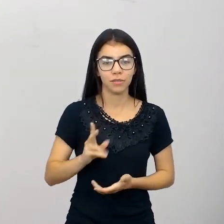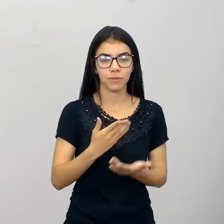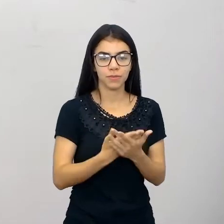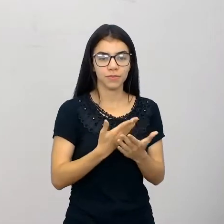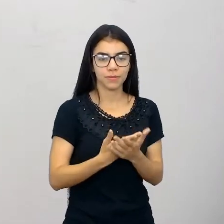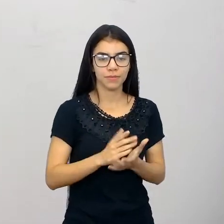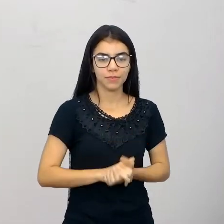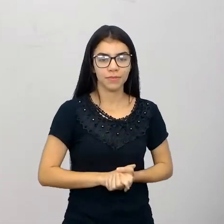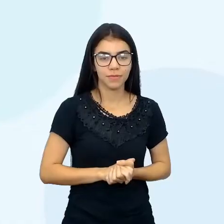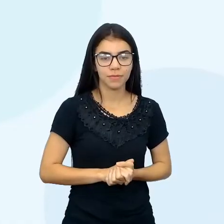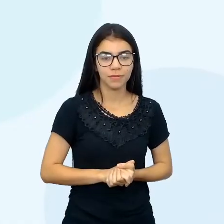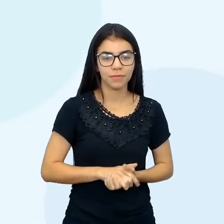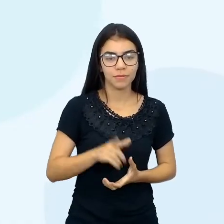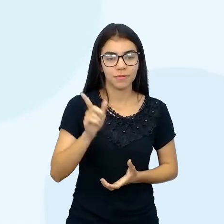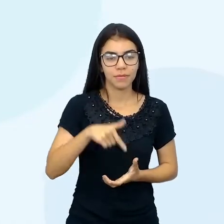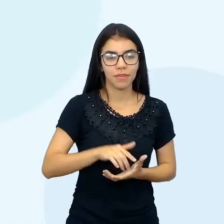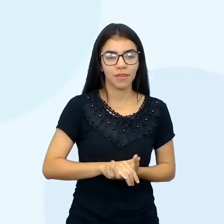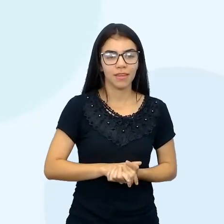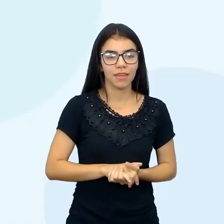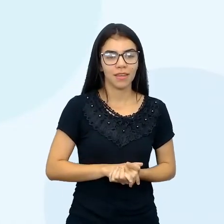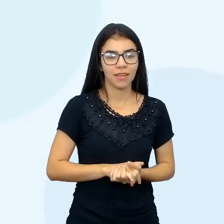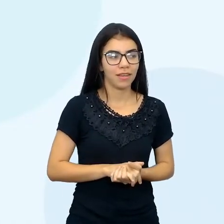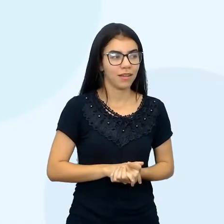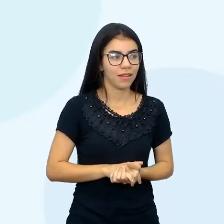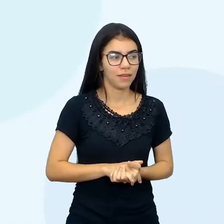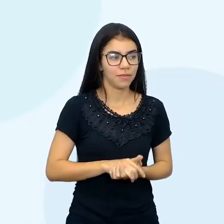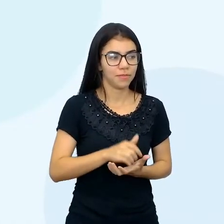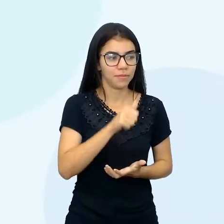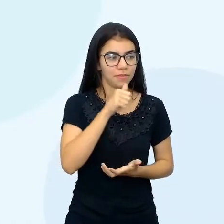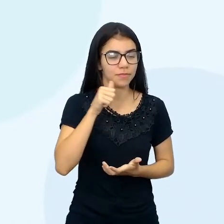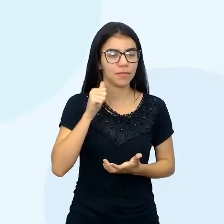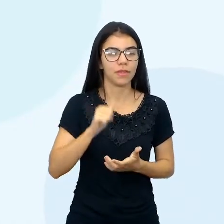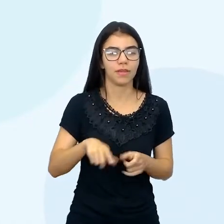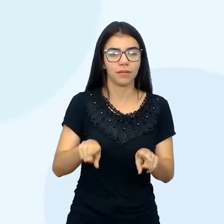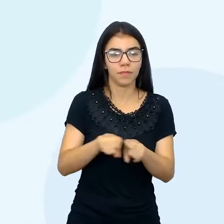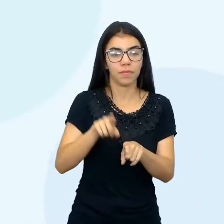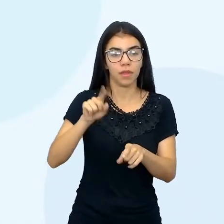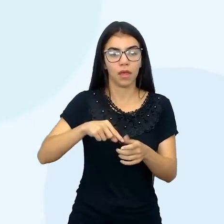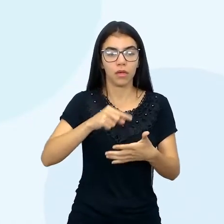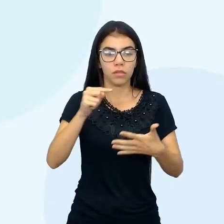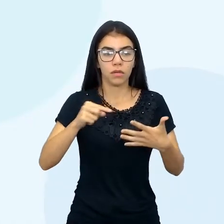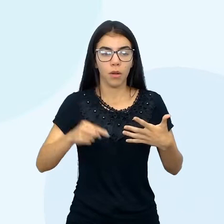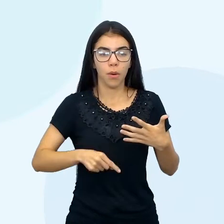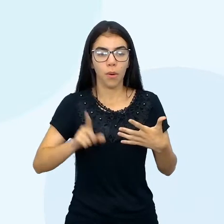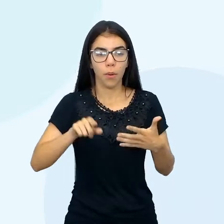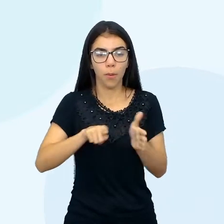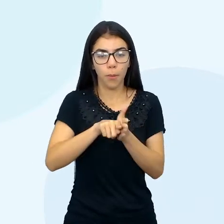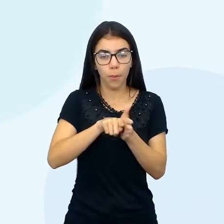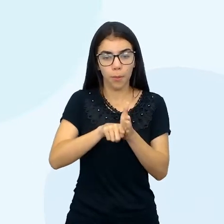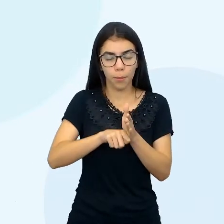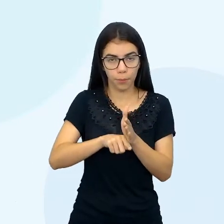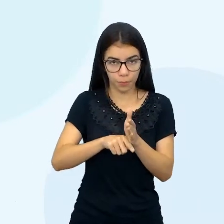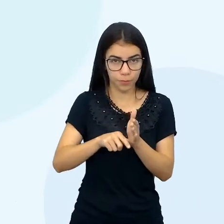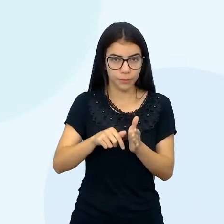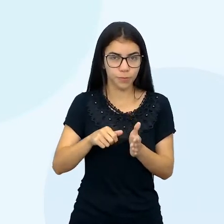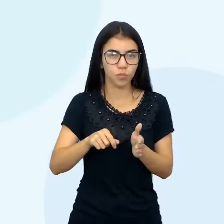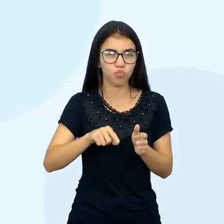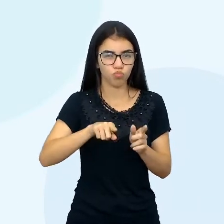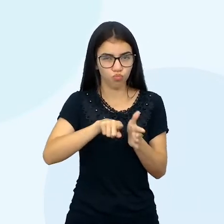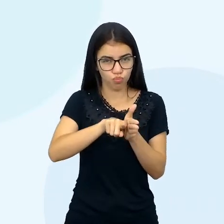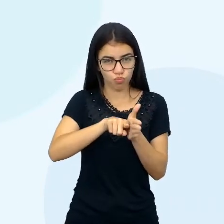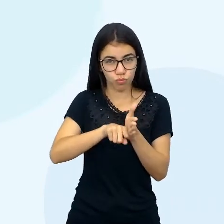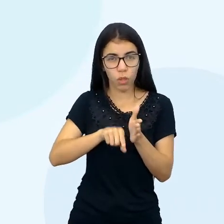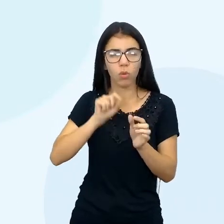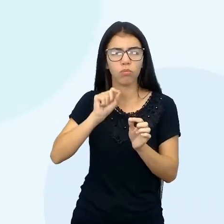O objetivo da aula. Primeiro, os eixos estruturantes estão na tela. São dois: investigação científica, que vamos continuar investigando, pensando,